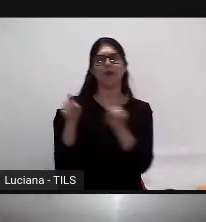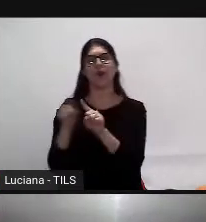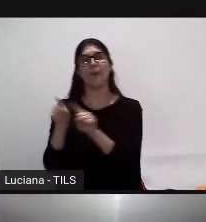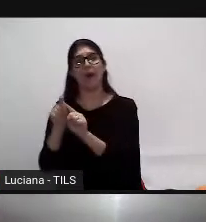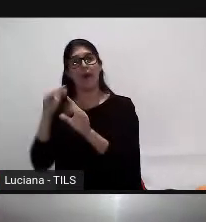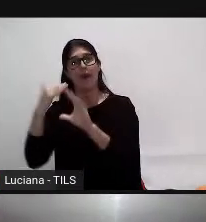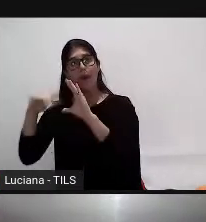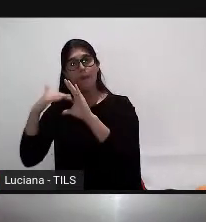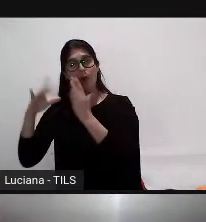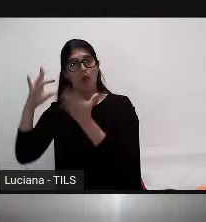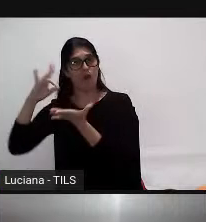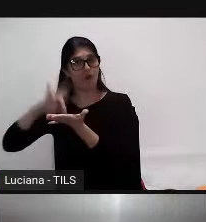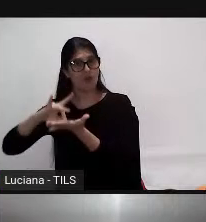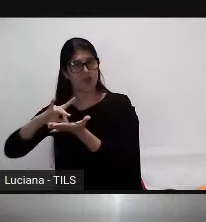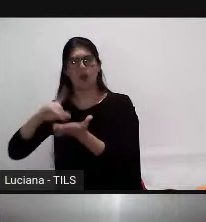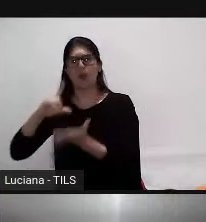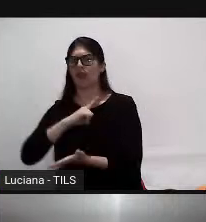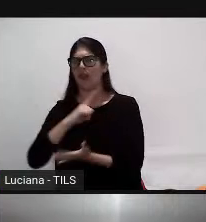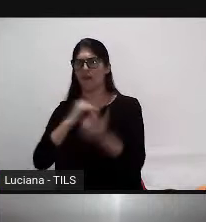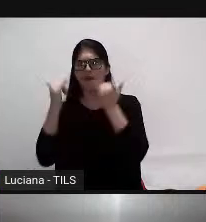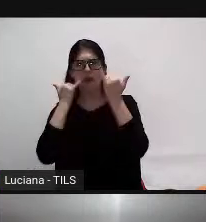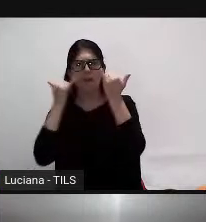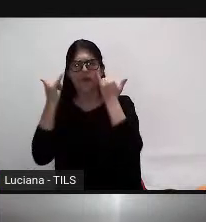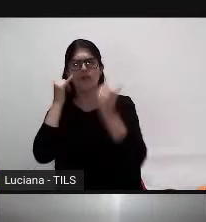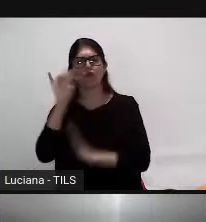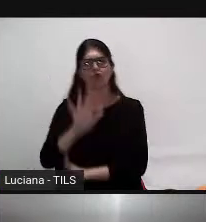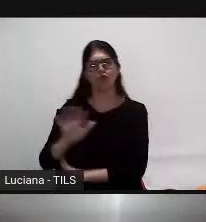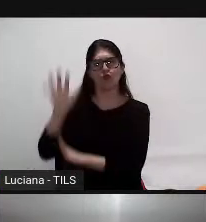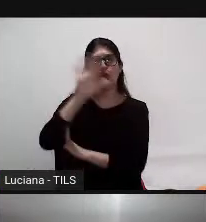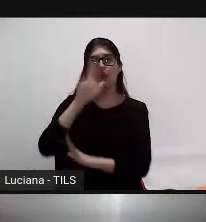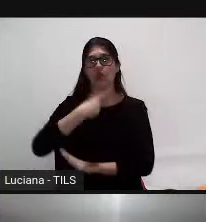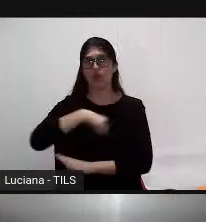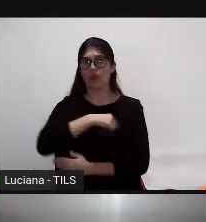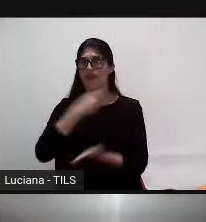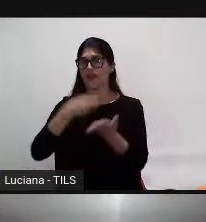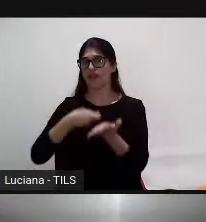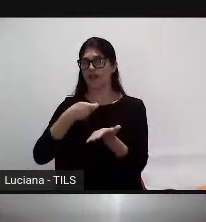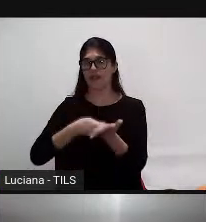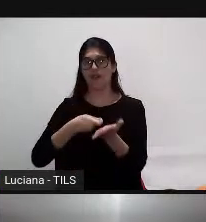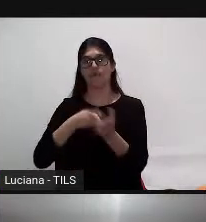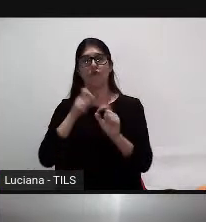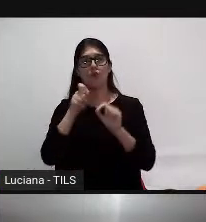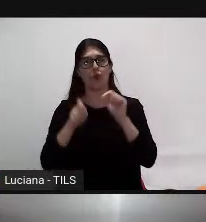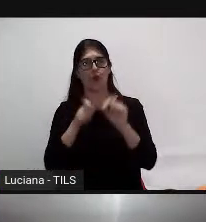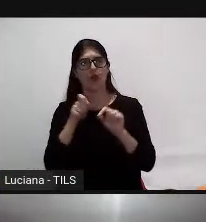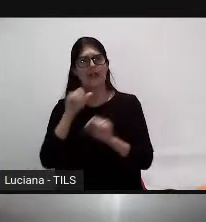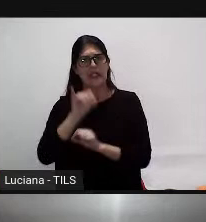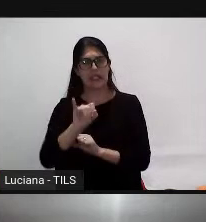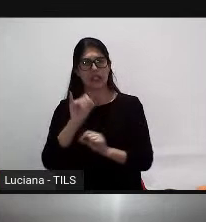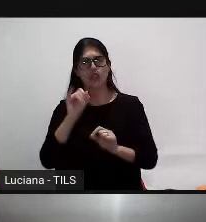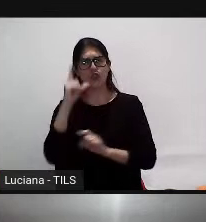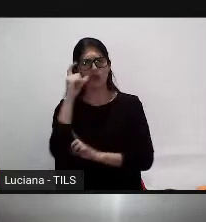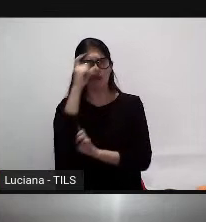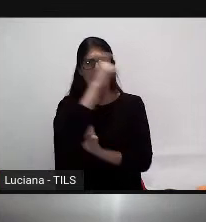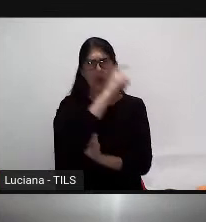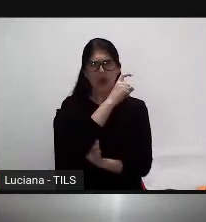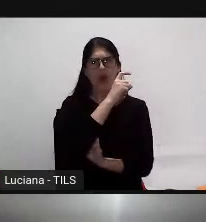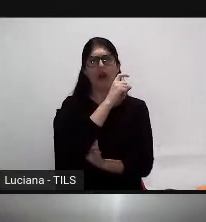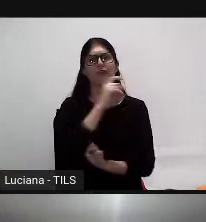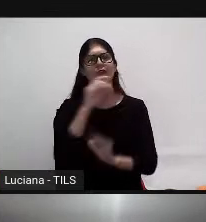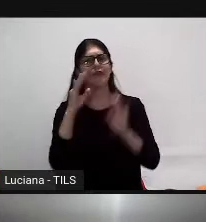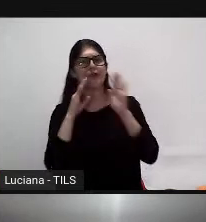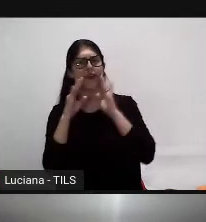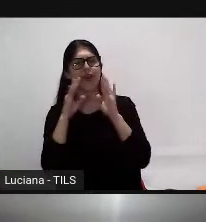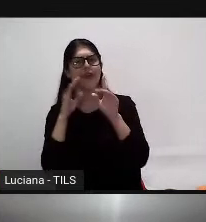vai todas essas informações. A gente procura, para dar maior visibilidade para quem está com dificuldade, procura as redes sociais